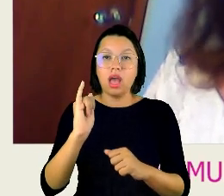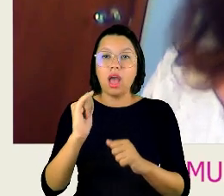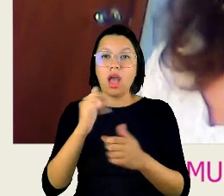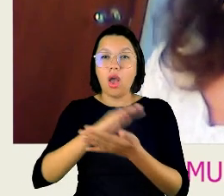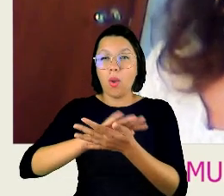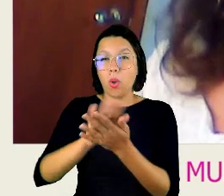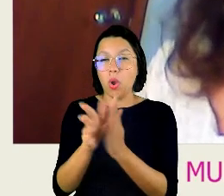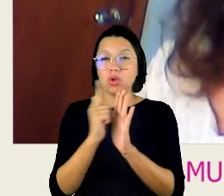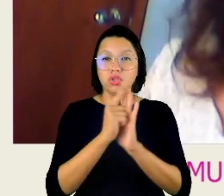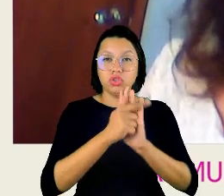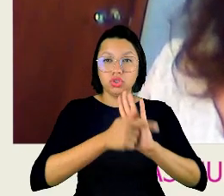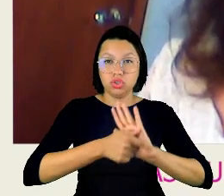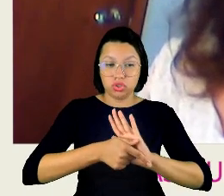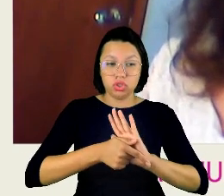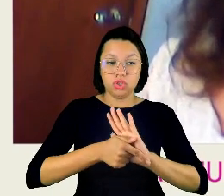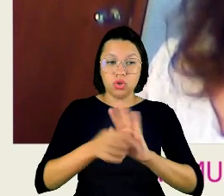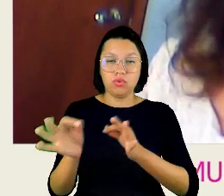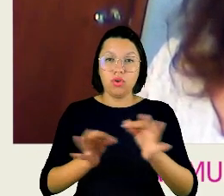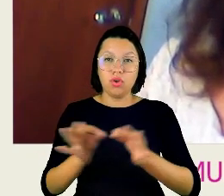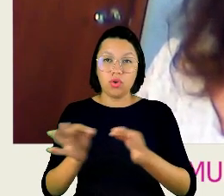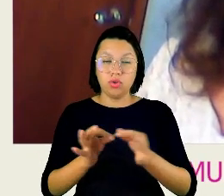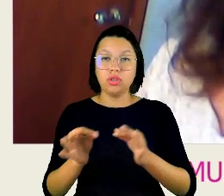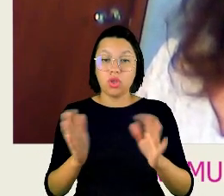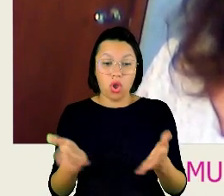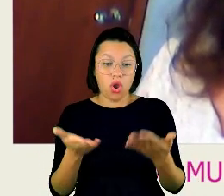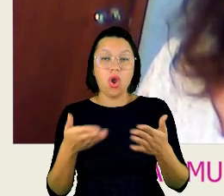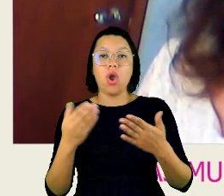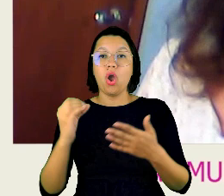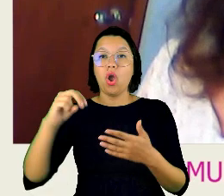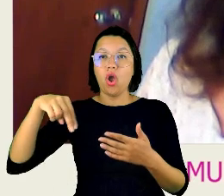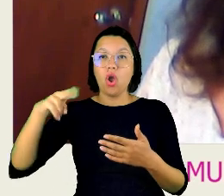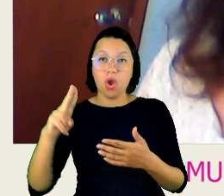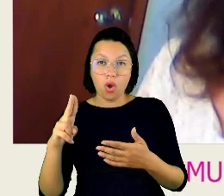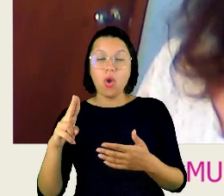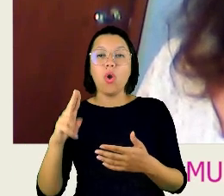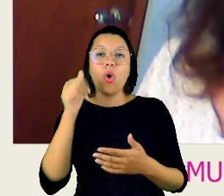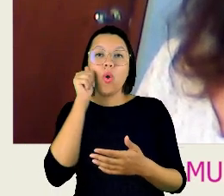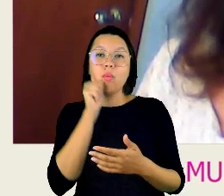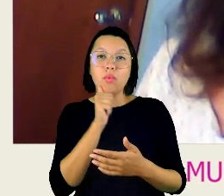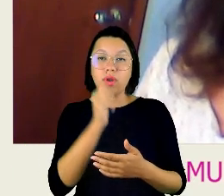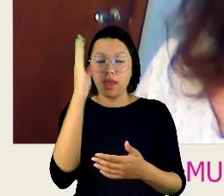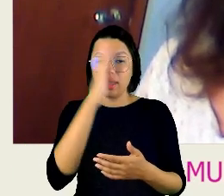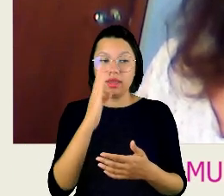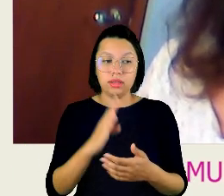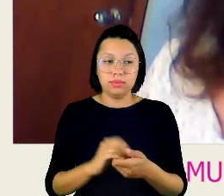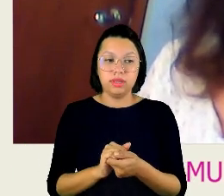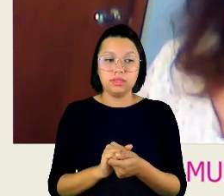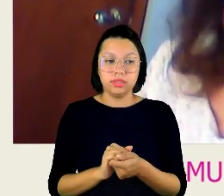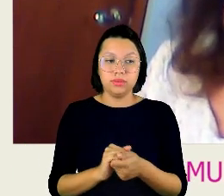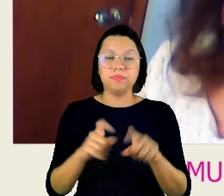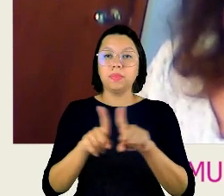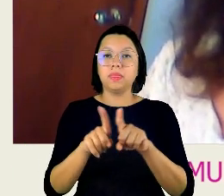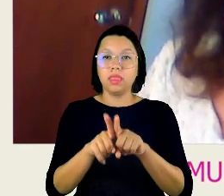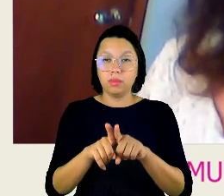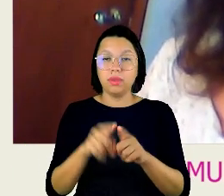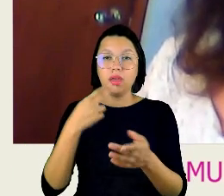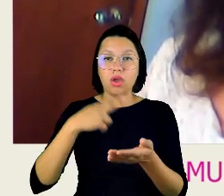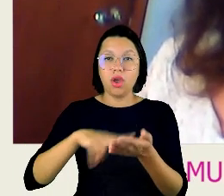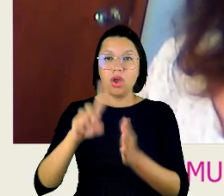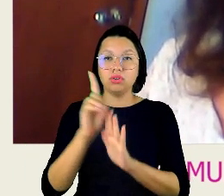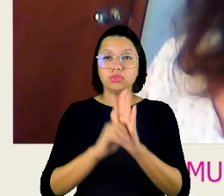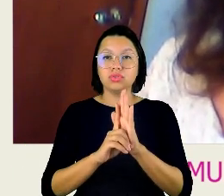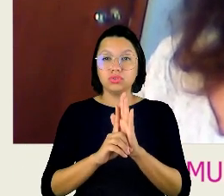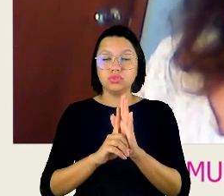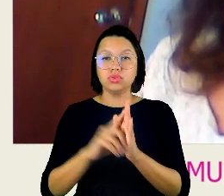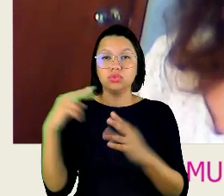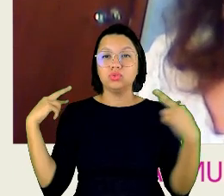foi coordenadora de campanhas da ONU Mulheres BR, do Instituto Polis e da Cartografia dos Direitos Humanos de